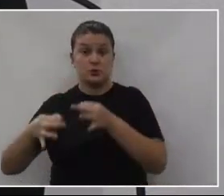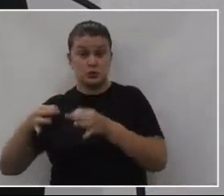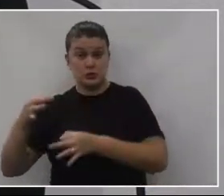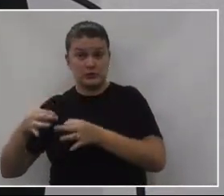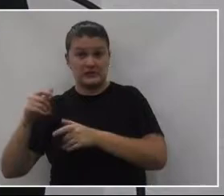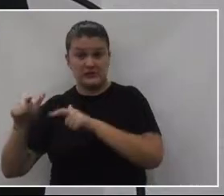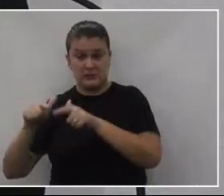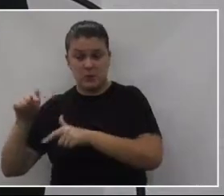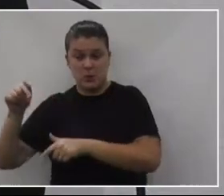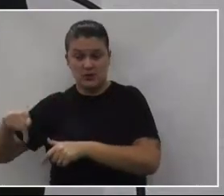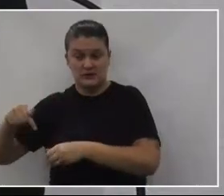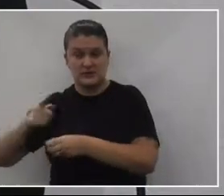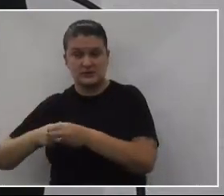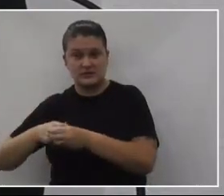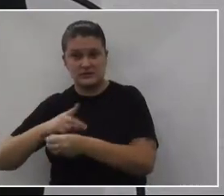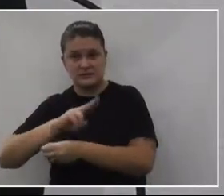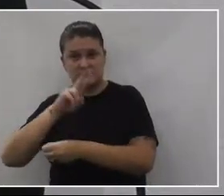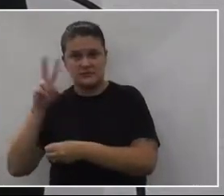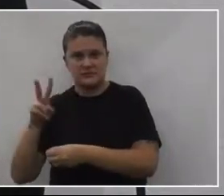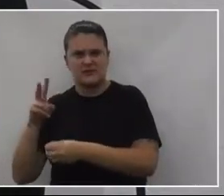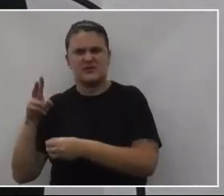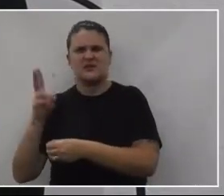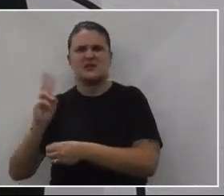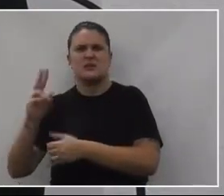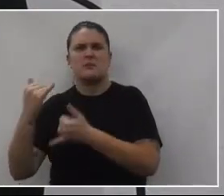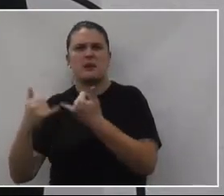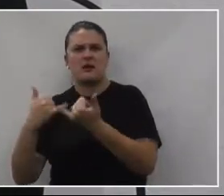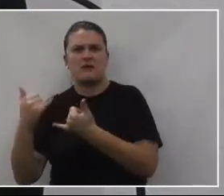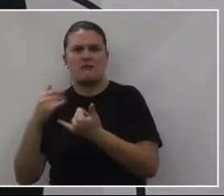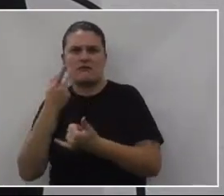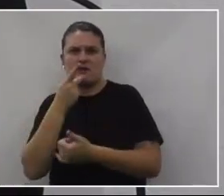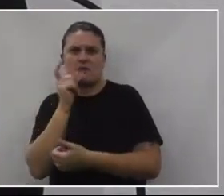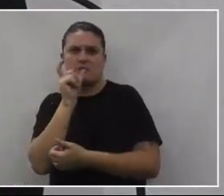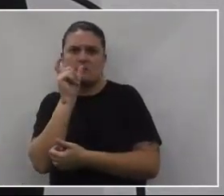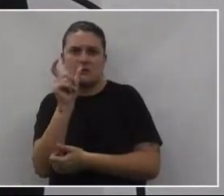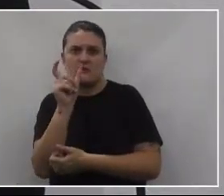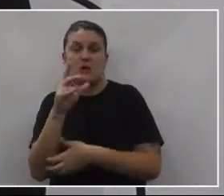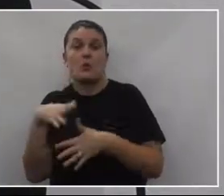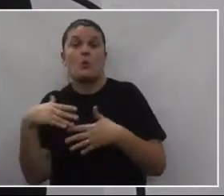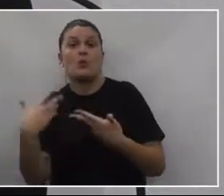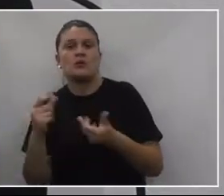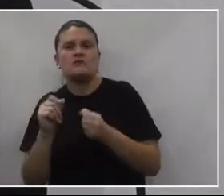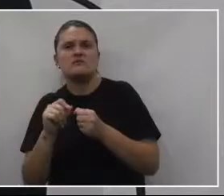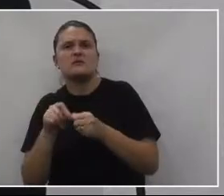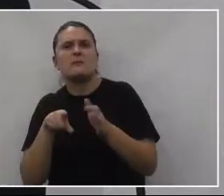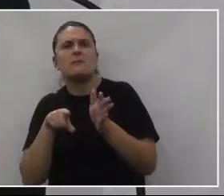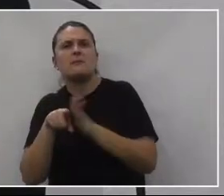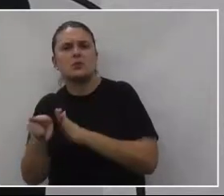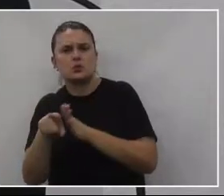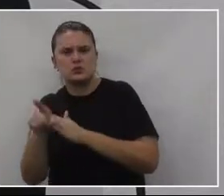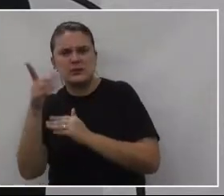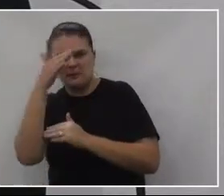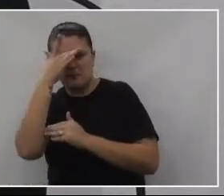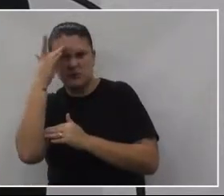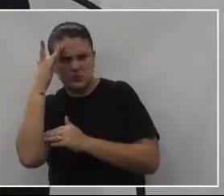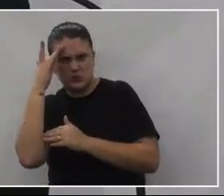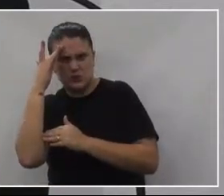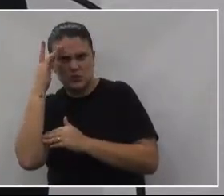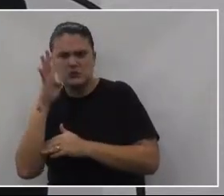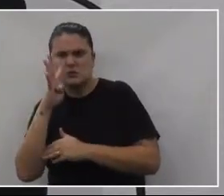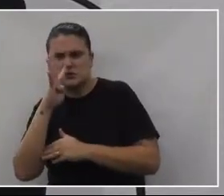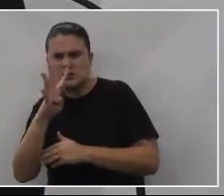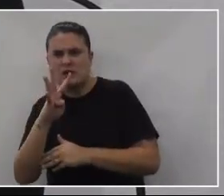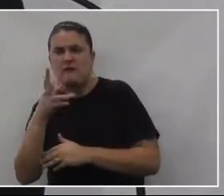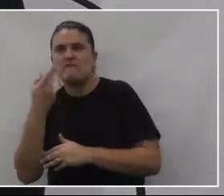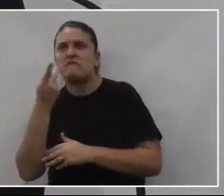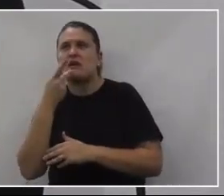União da Vitória alguns anos atrás, ele brincava que, quando iria fazer a pergunta ali para o réu, para o acusado, ele já ia colocando